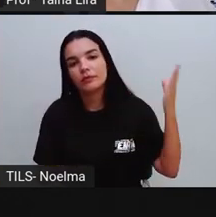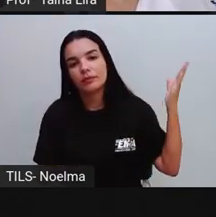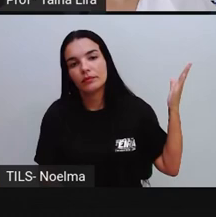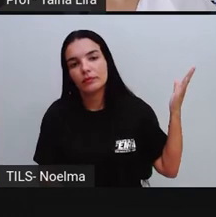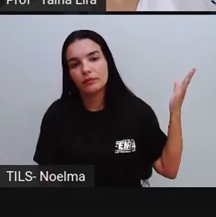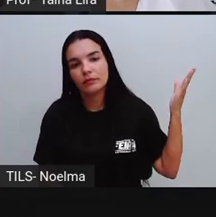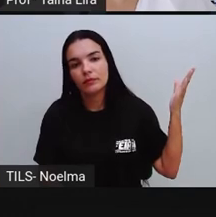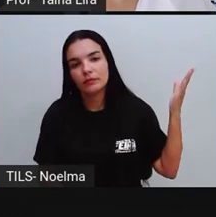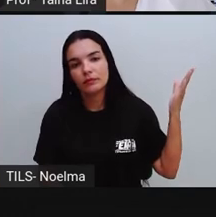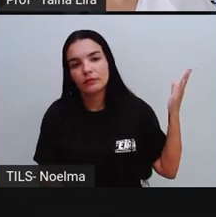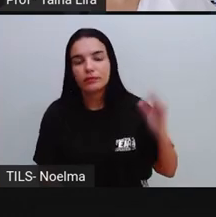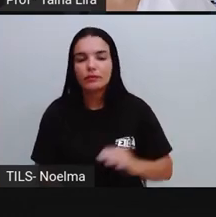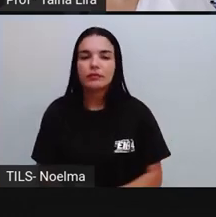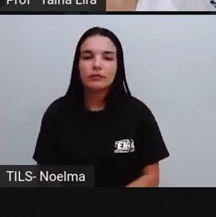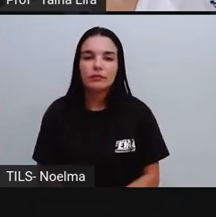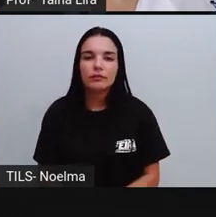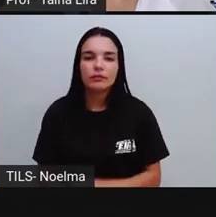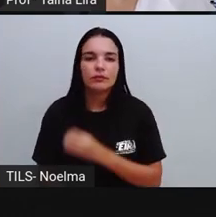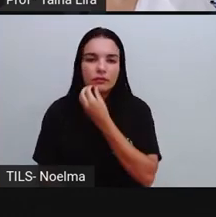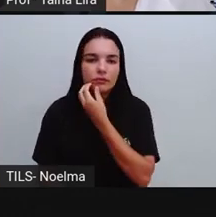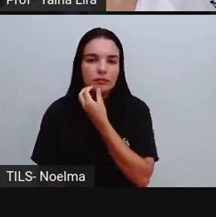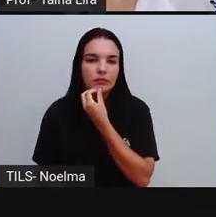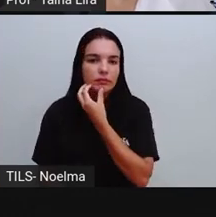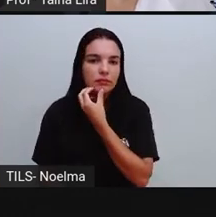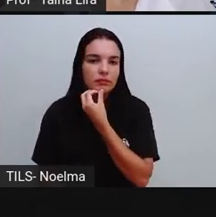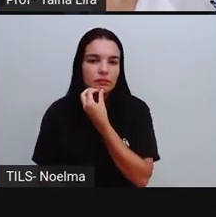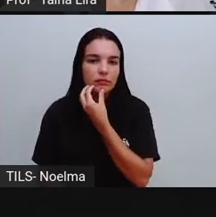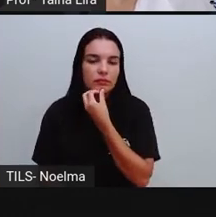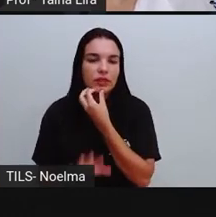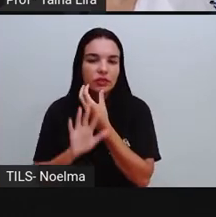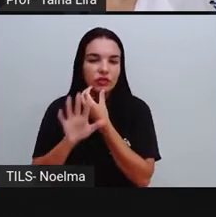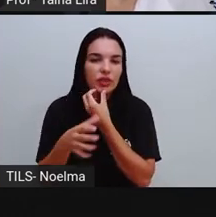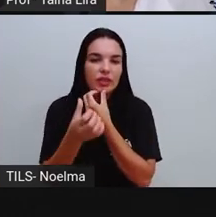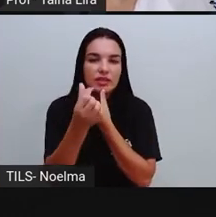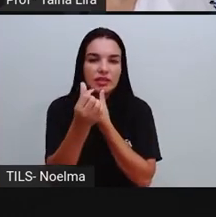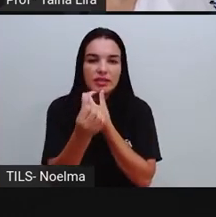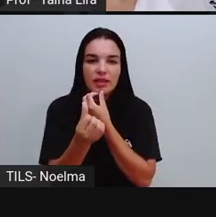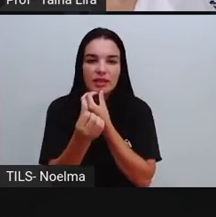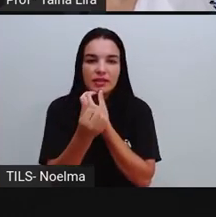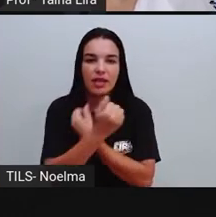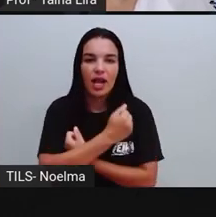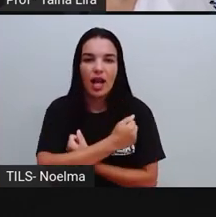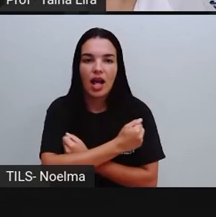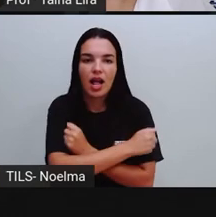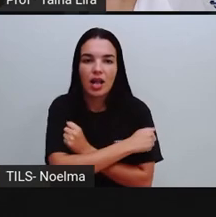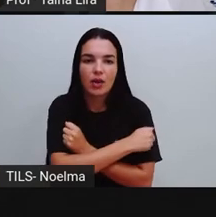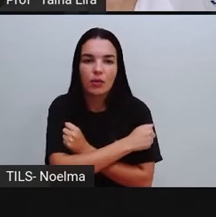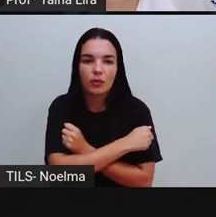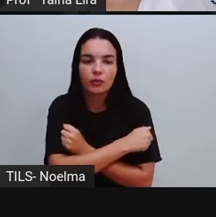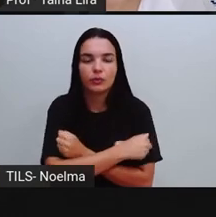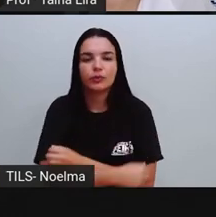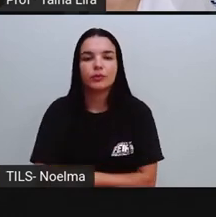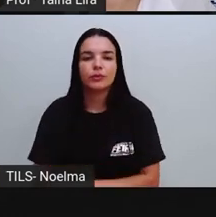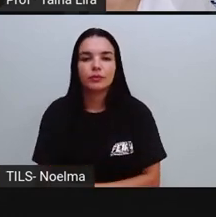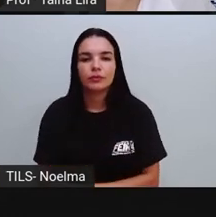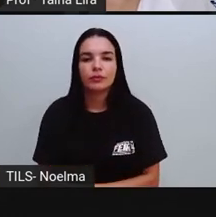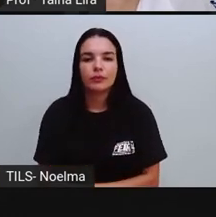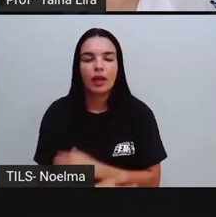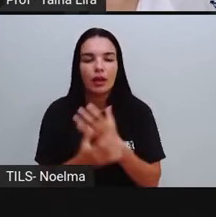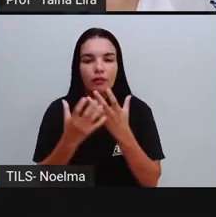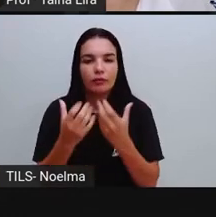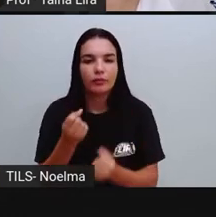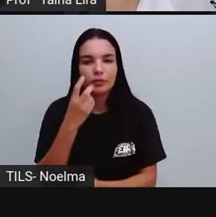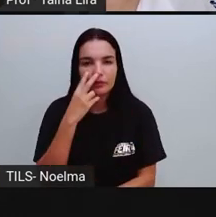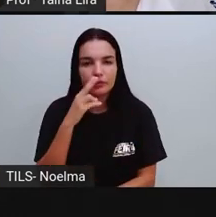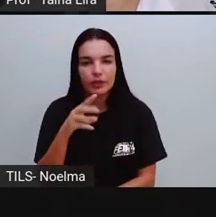2... Equipe 3, aqui a gente já colocou 6 alunos, 2 em cada equipe, ó. Então, vamos continuar